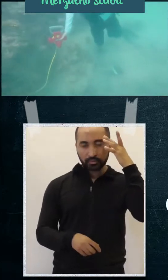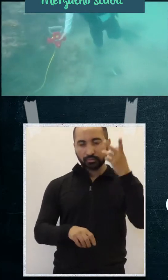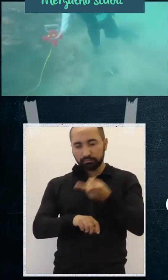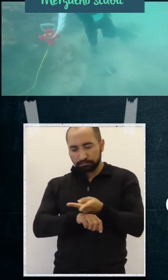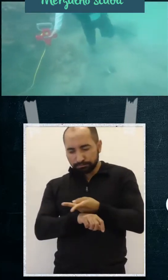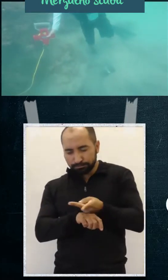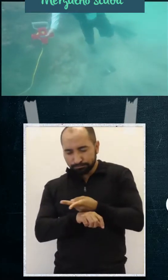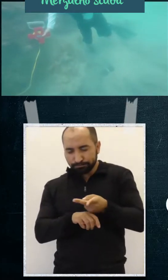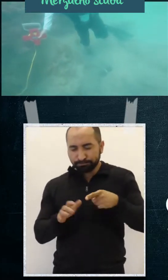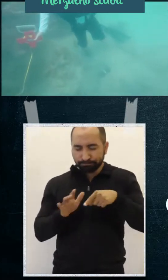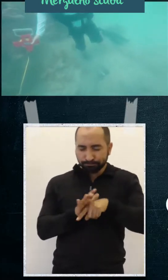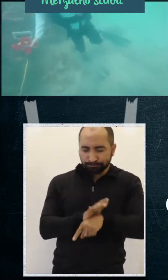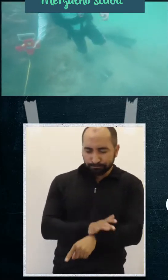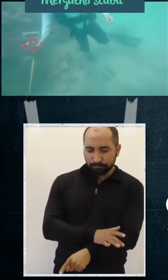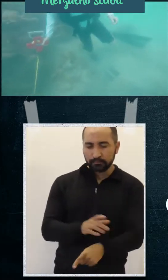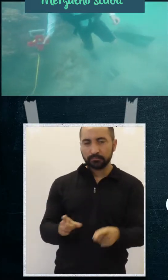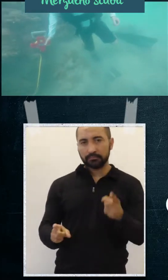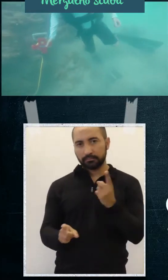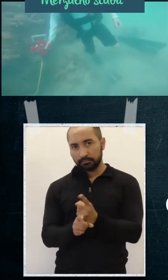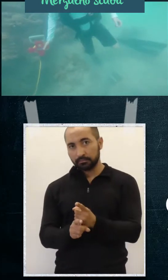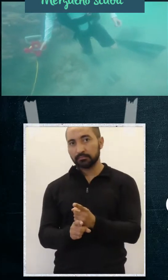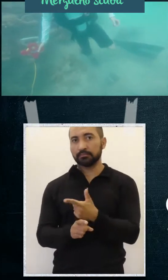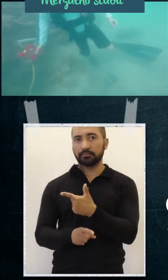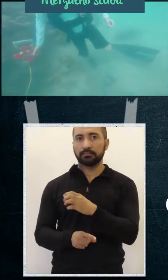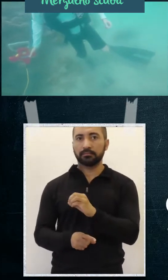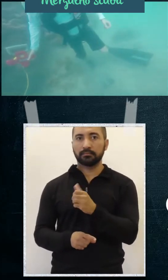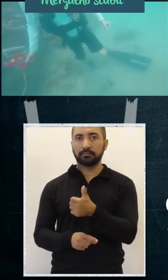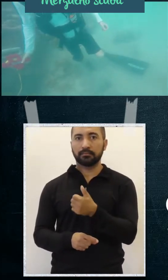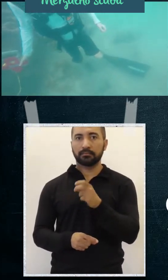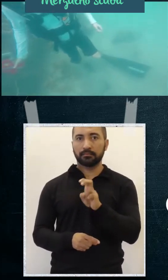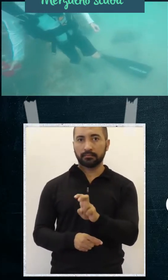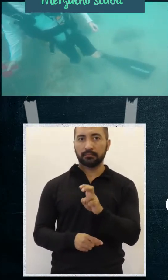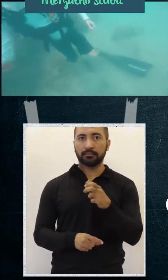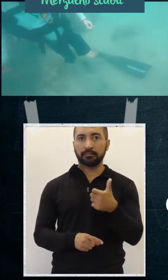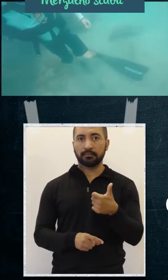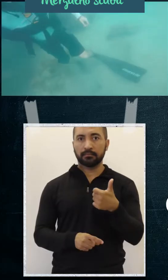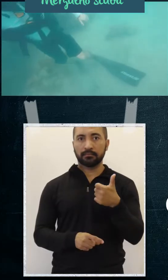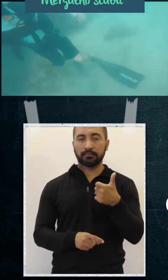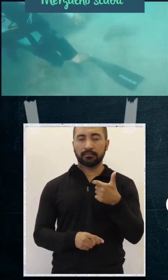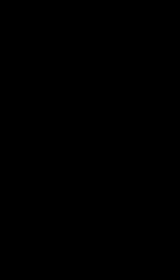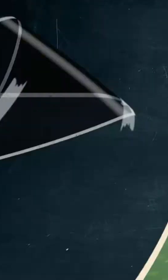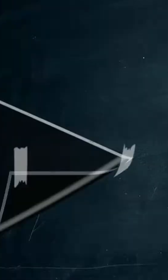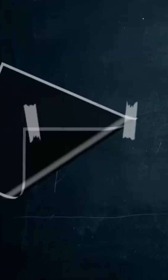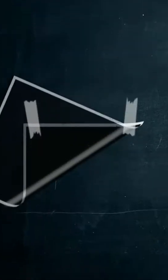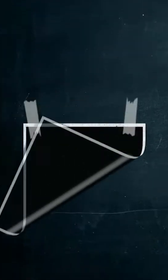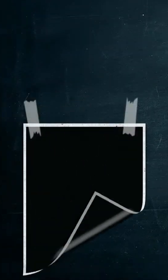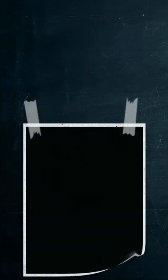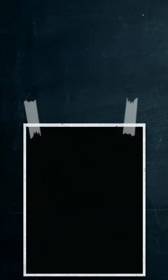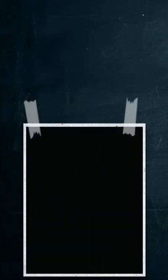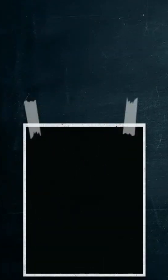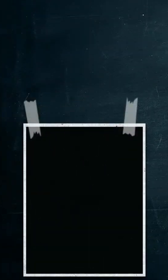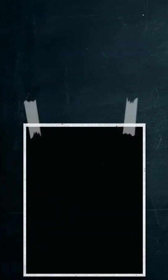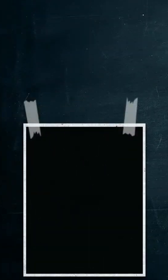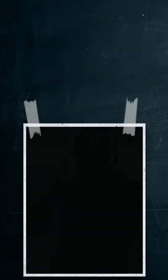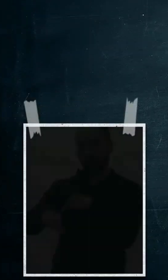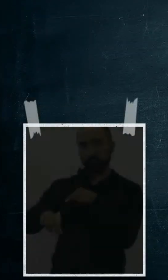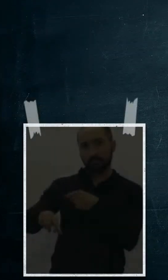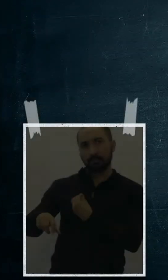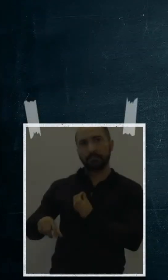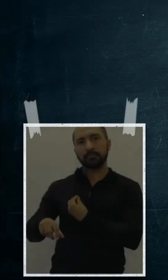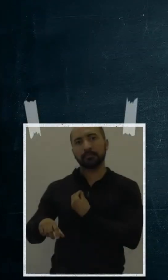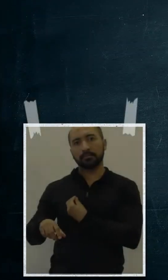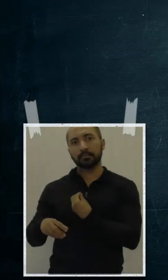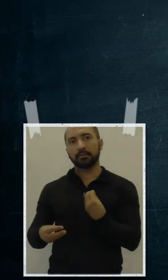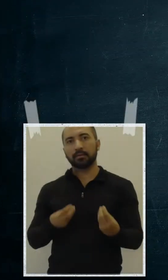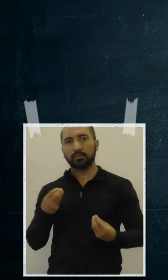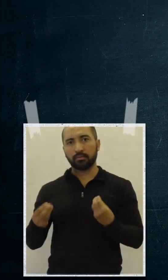de 2015 e 2016. E afinal, qual o estado de conservação dessas populações? No presente estudo, é registrado um